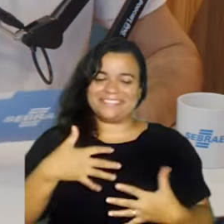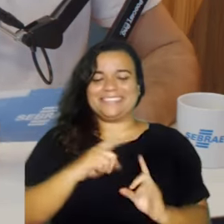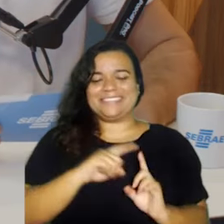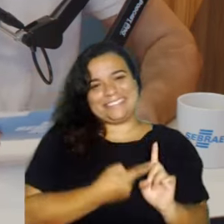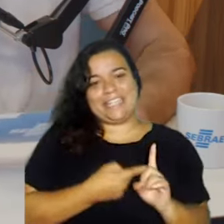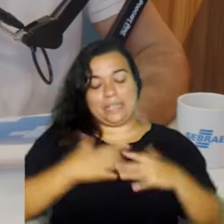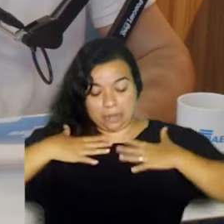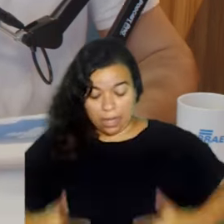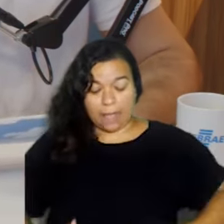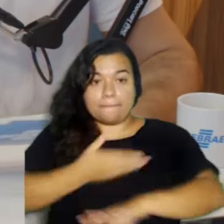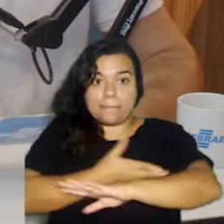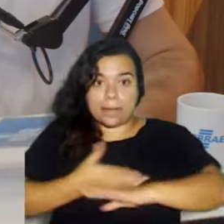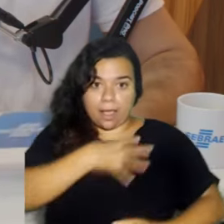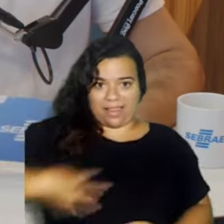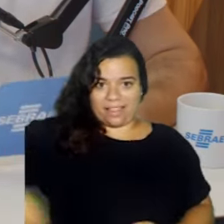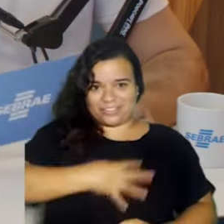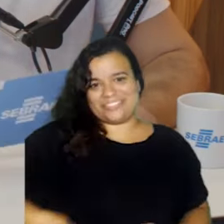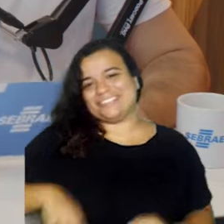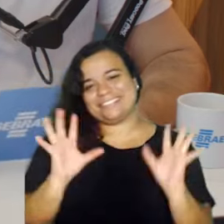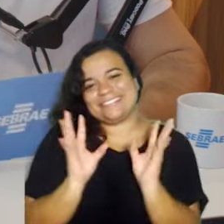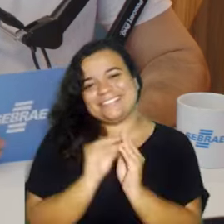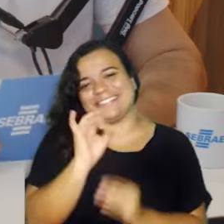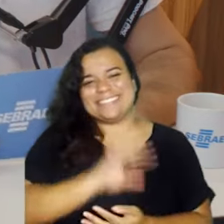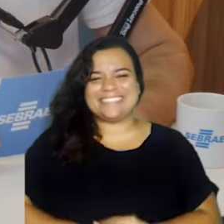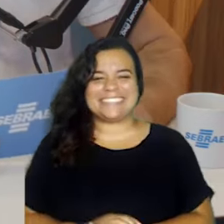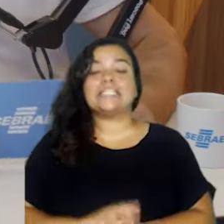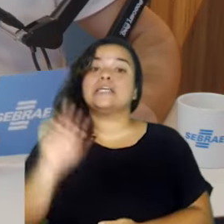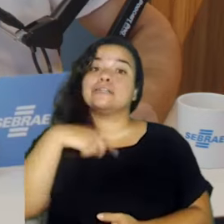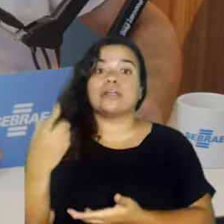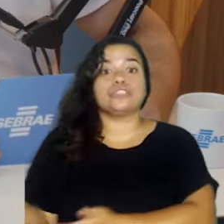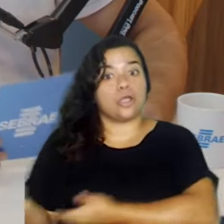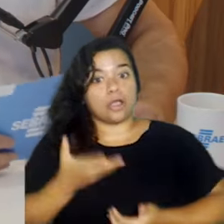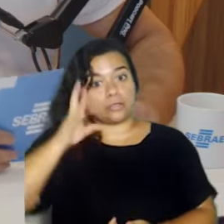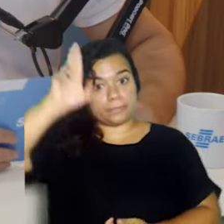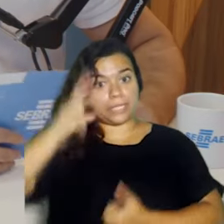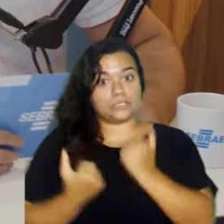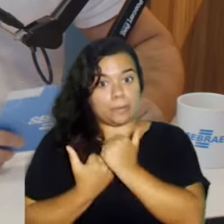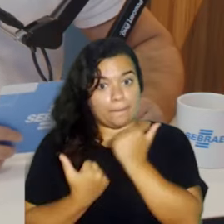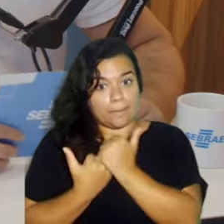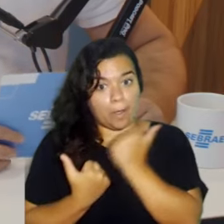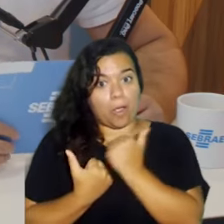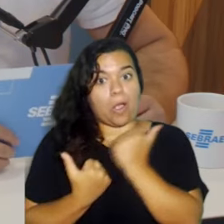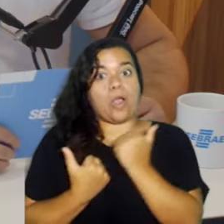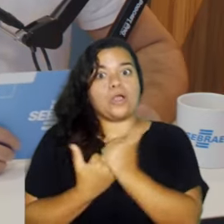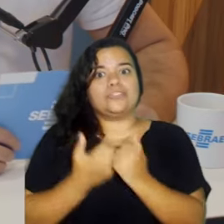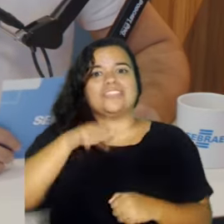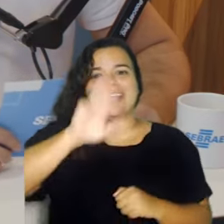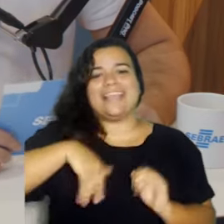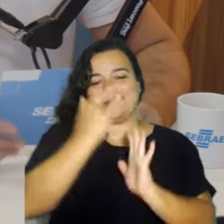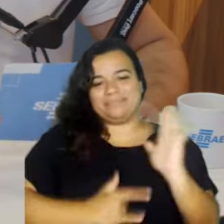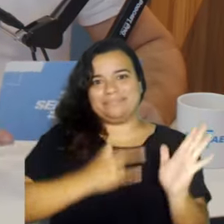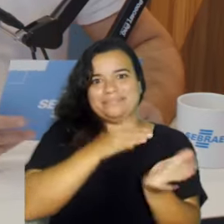roupa é branca listrada e é isso nosso convidado hoje aqui responsável pelo suporte dos emissores do sebrai